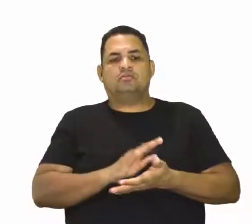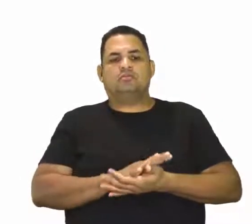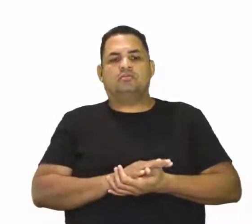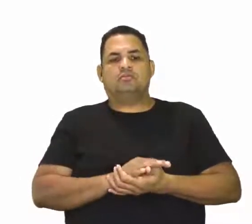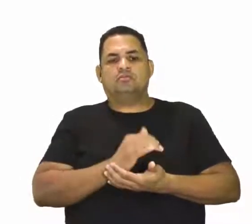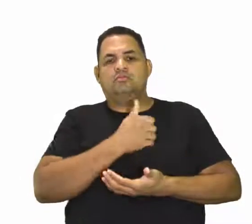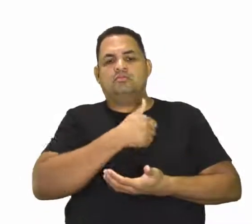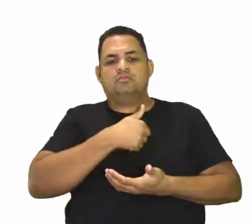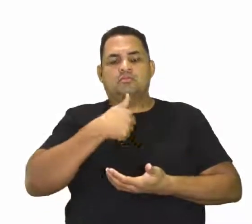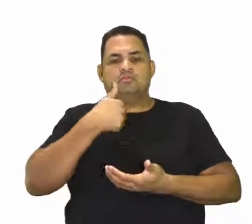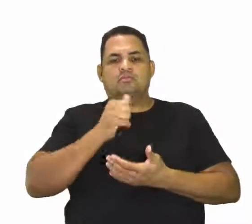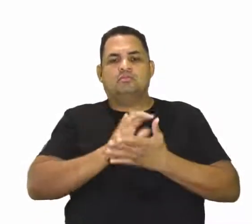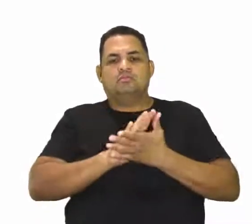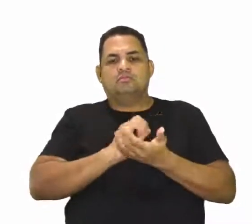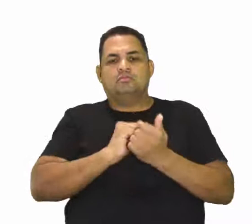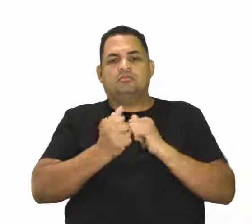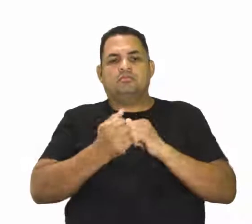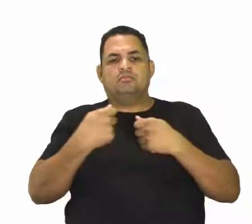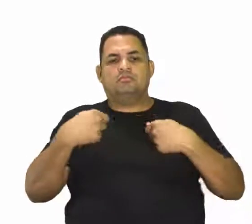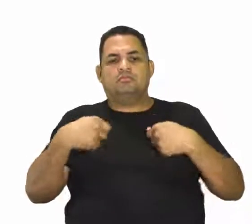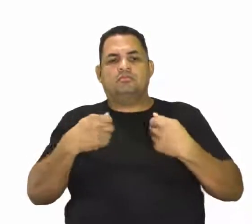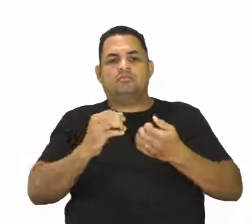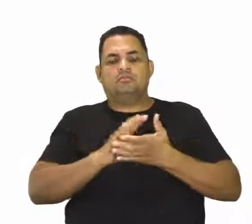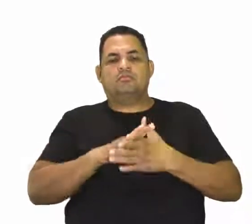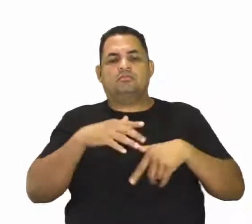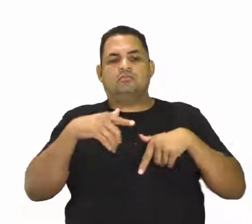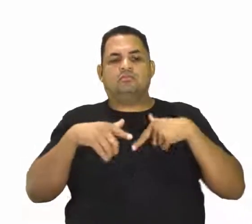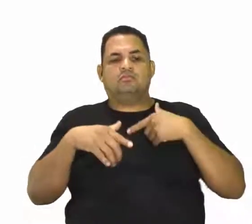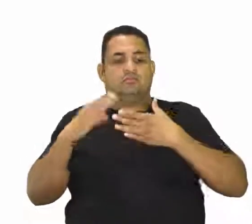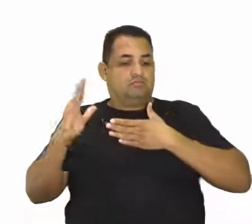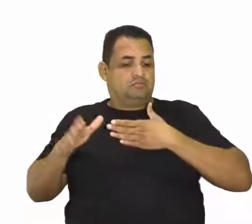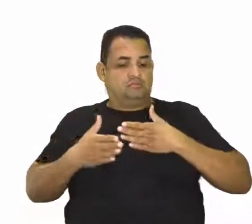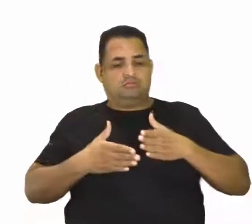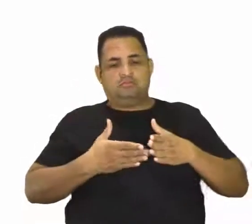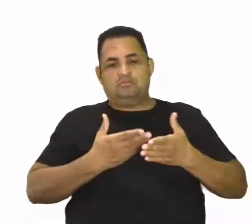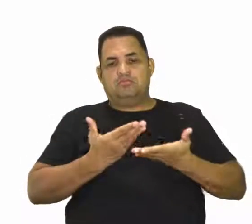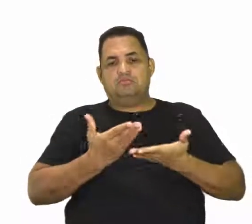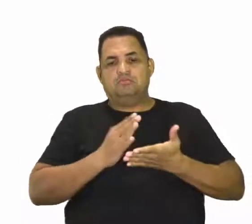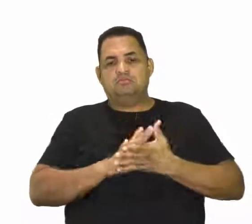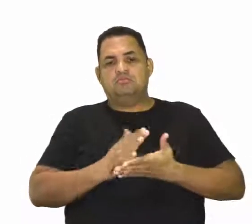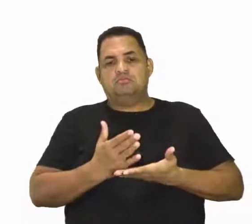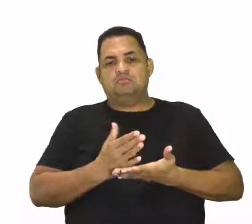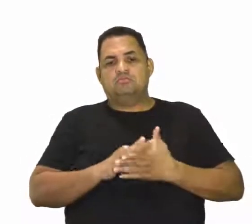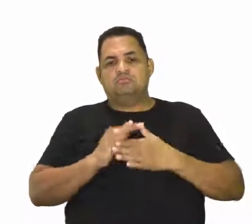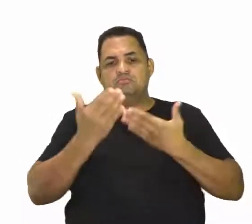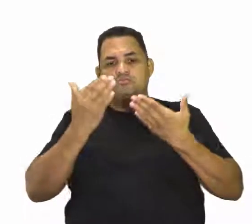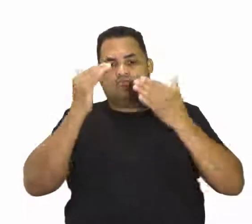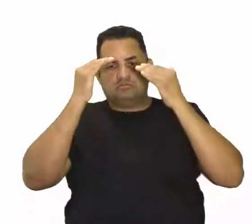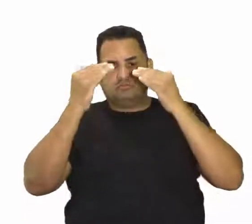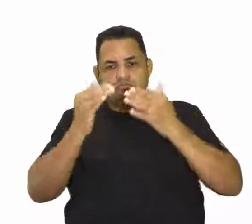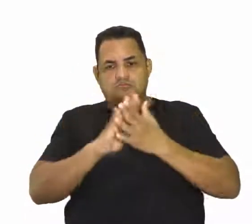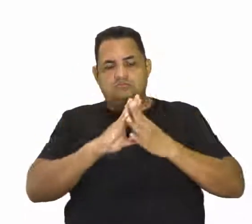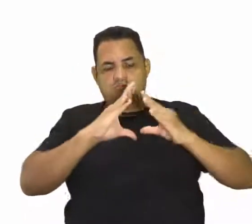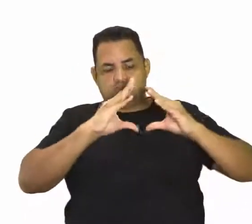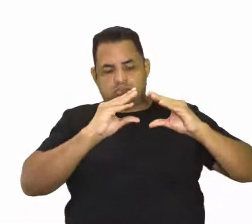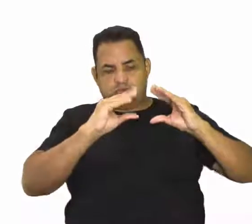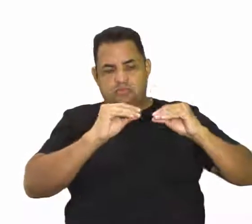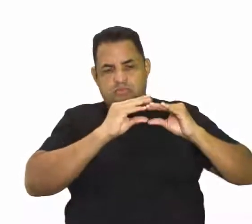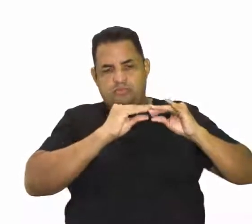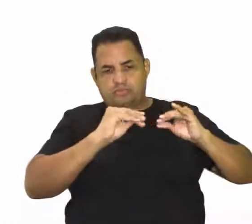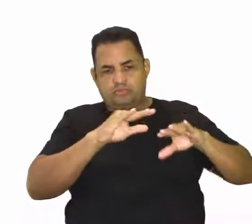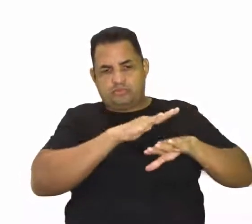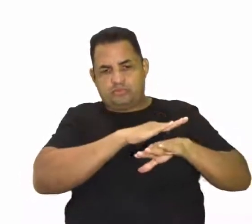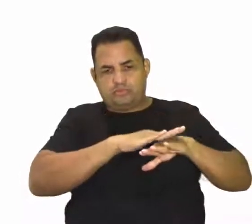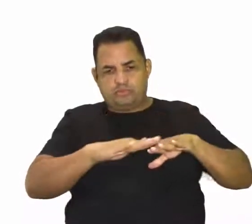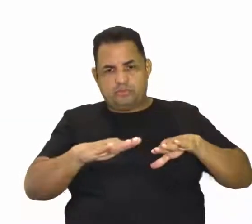que melhor se adapte às necessidades do produtor, considerando ainda a fertilidade do solo, a sua